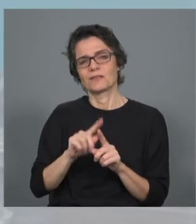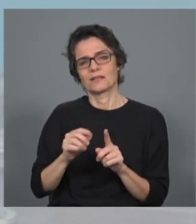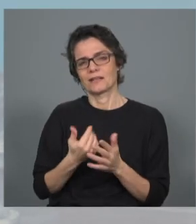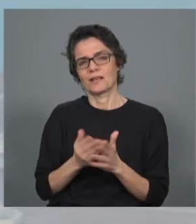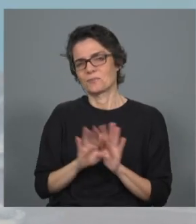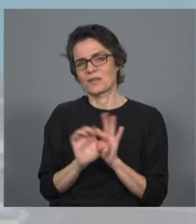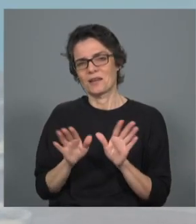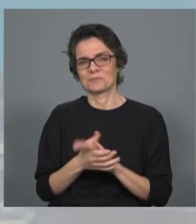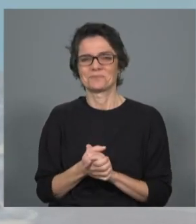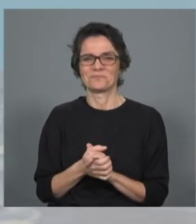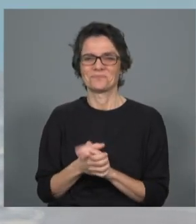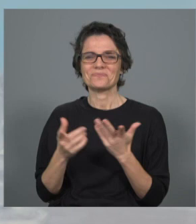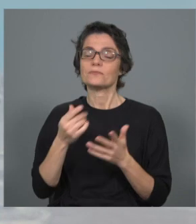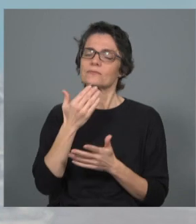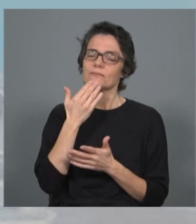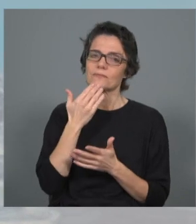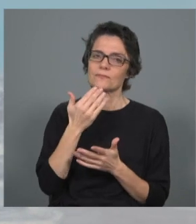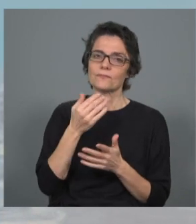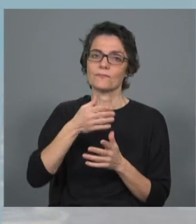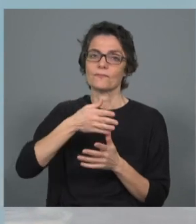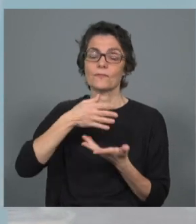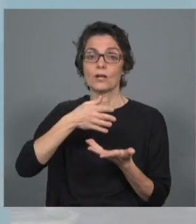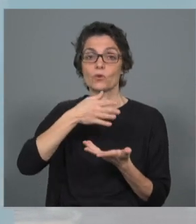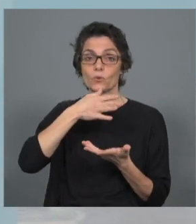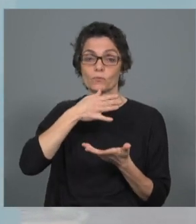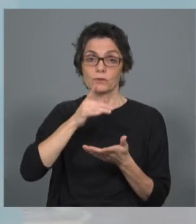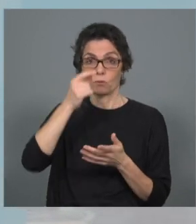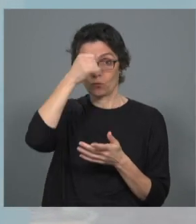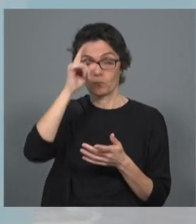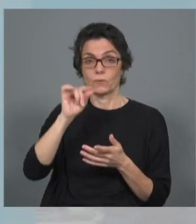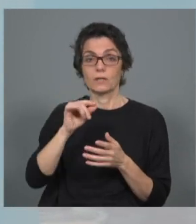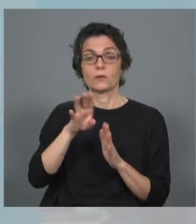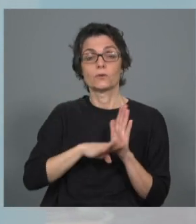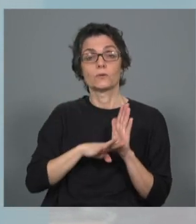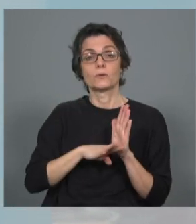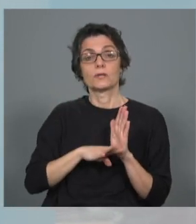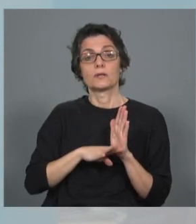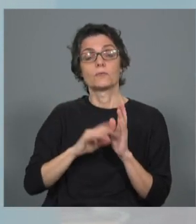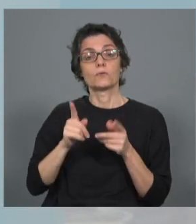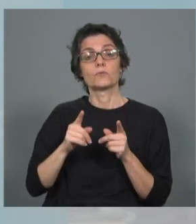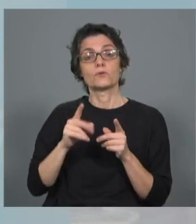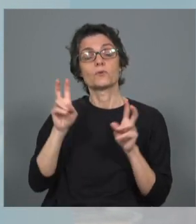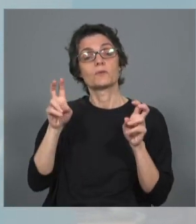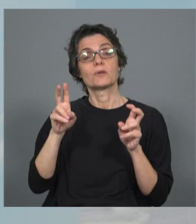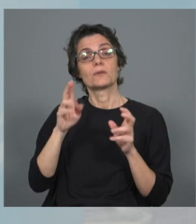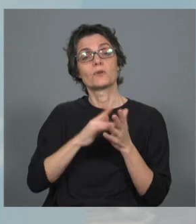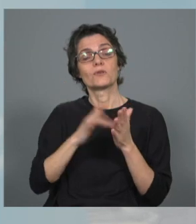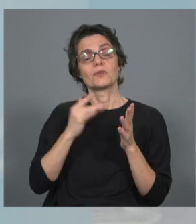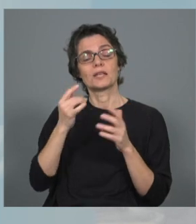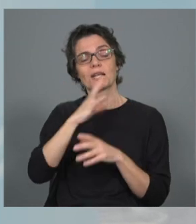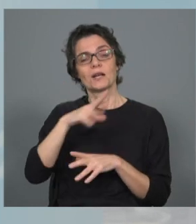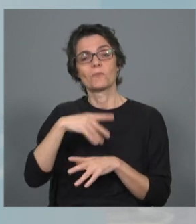esta apresentação da liturgia de domingo. Começámos o programa a falar sobre o Dia Mundial dos Livros. Se tivesse que propor um